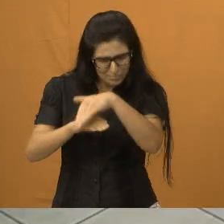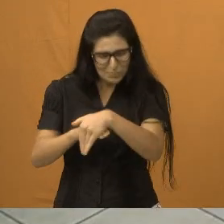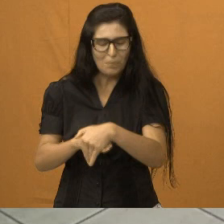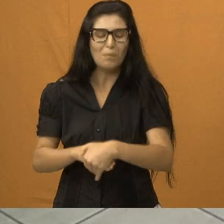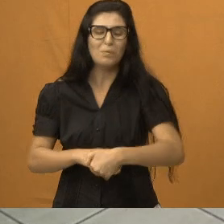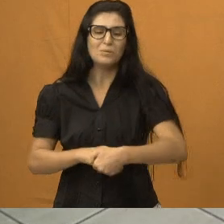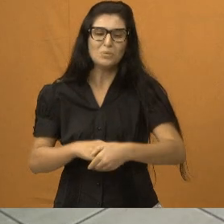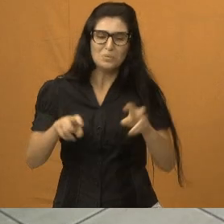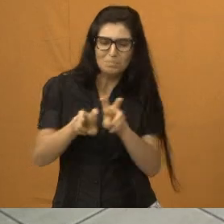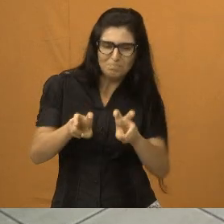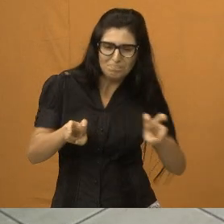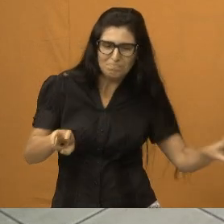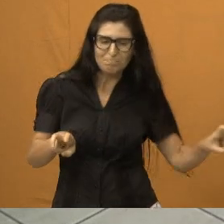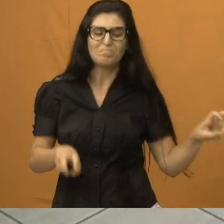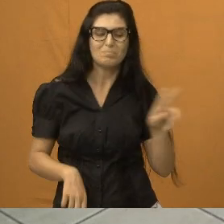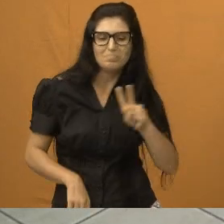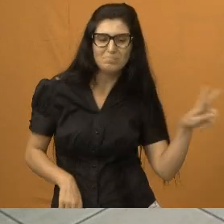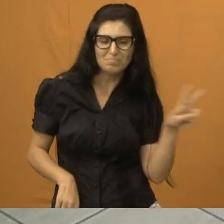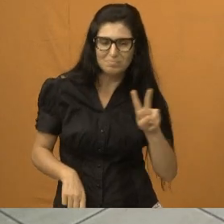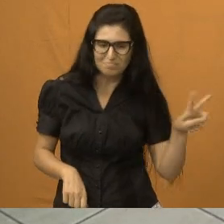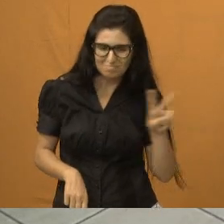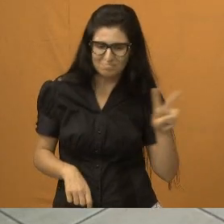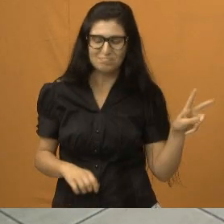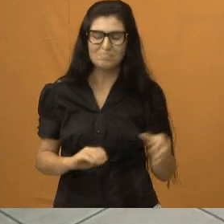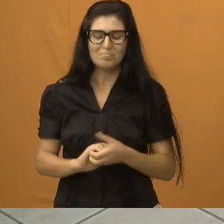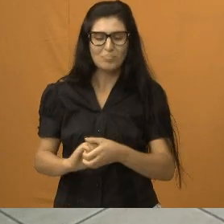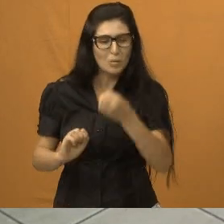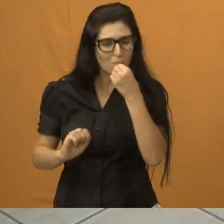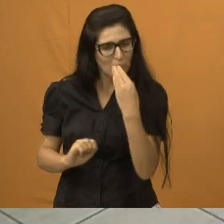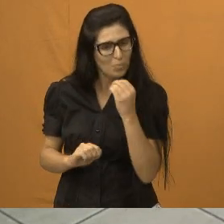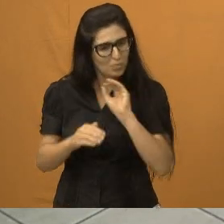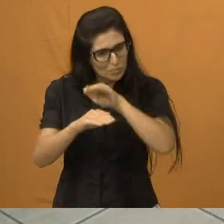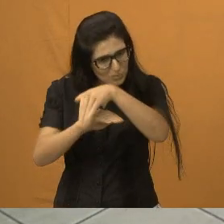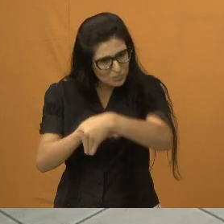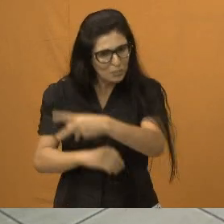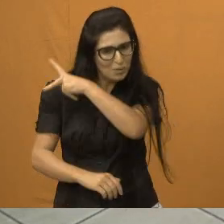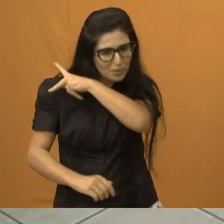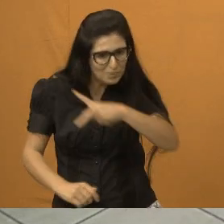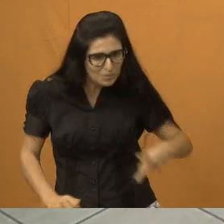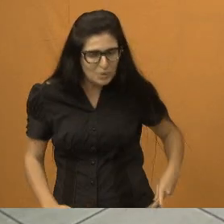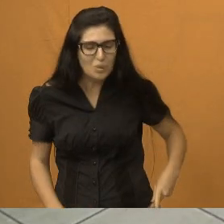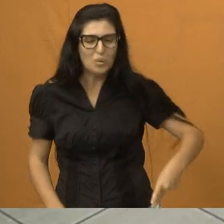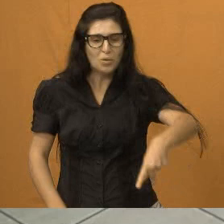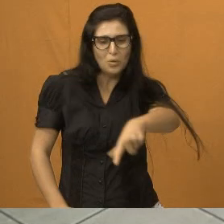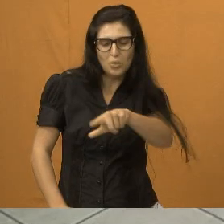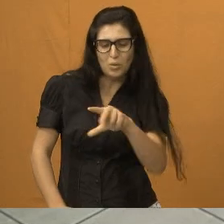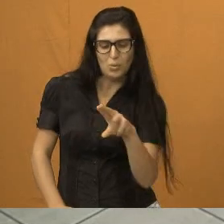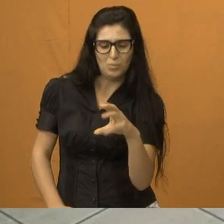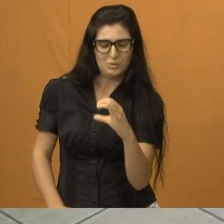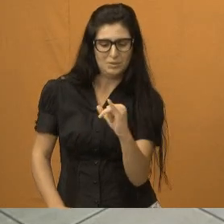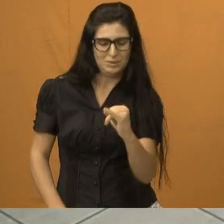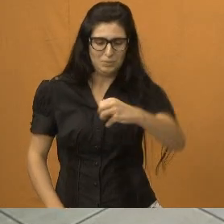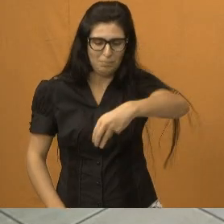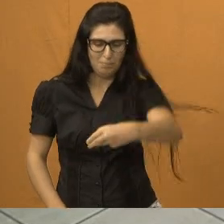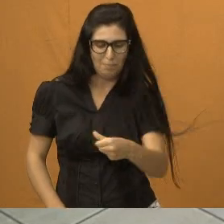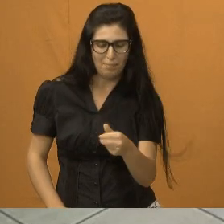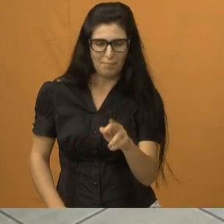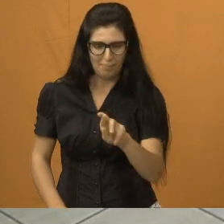senhores membros da mesa, a senhora excelentíssima presidente da Câmara, a Lucimar